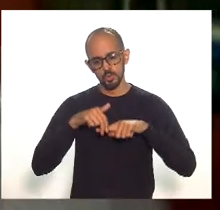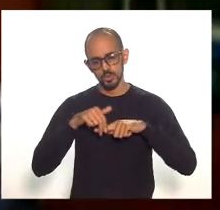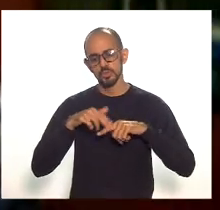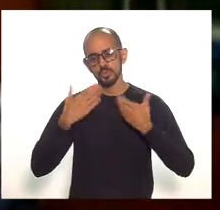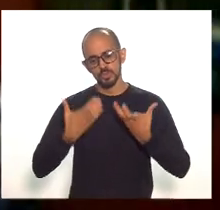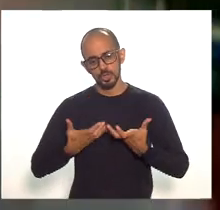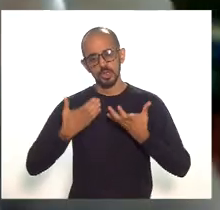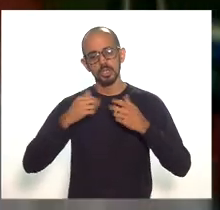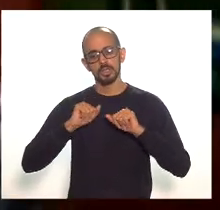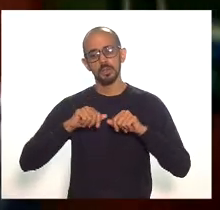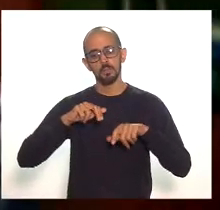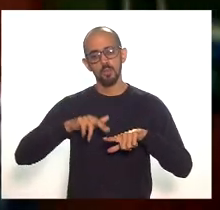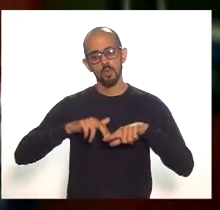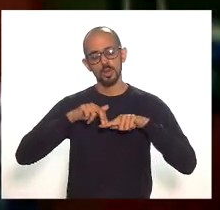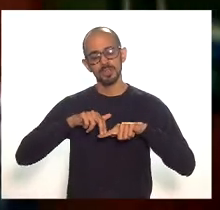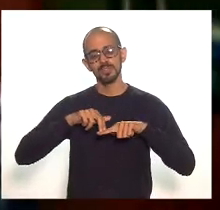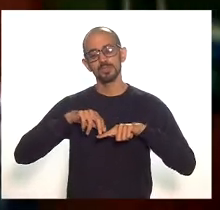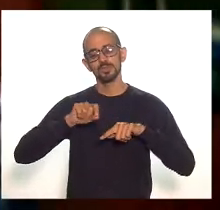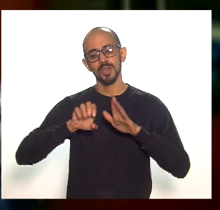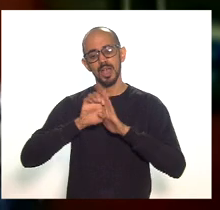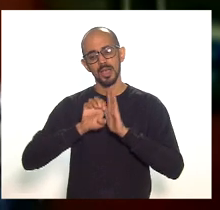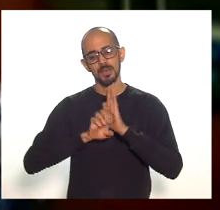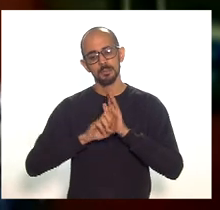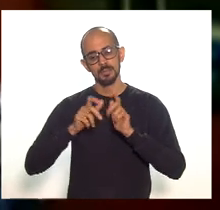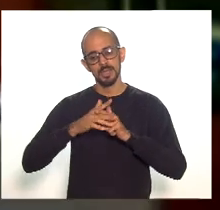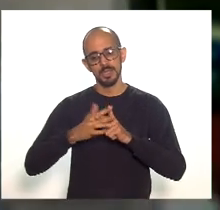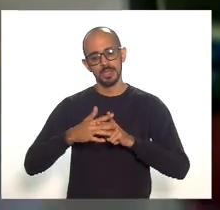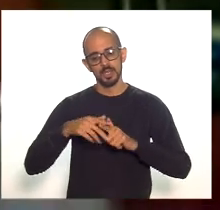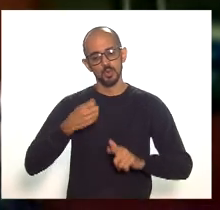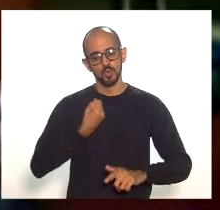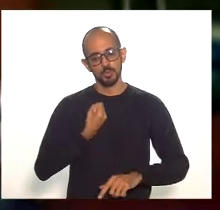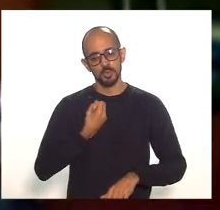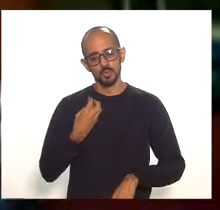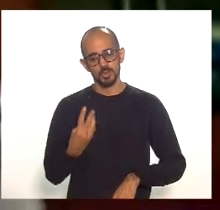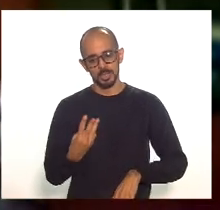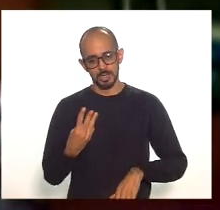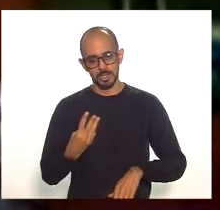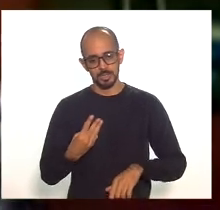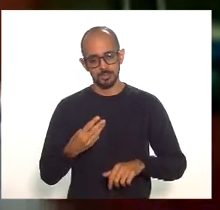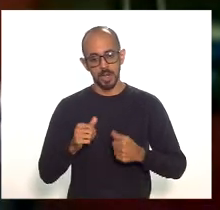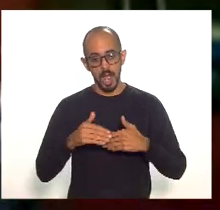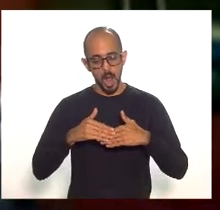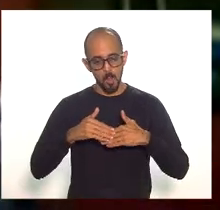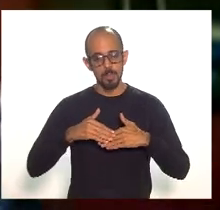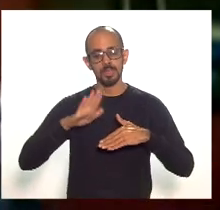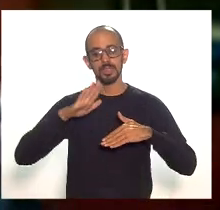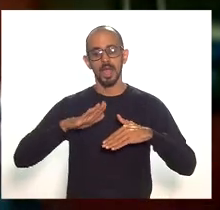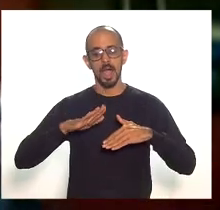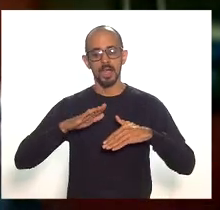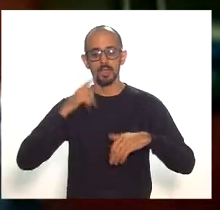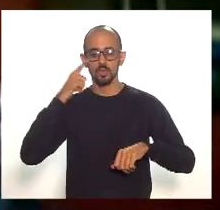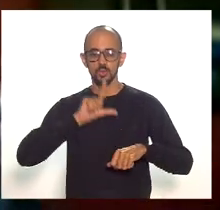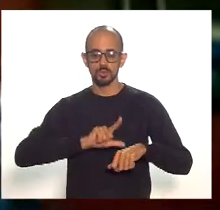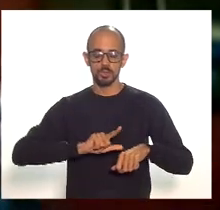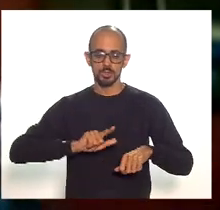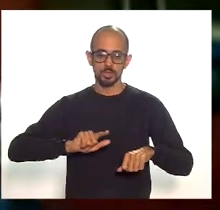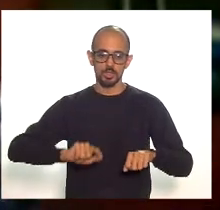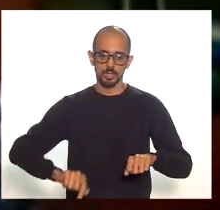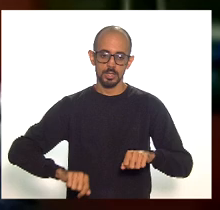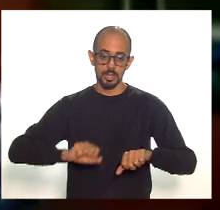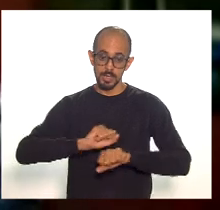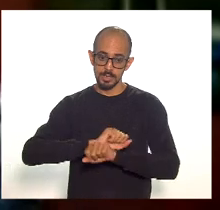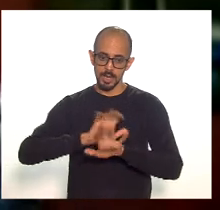importante exatamente a emenda número 3 para ampliar e afirmar e garantir exatamente essa